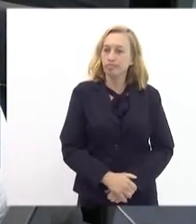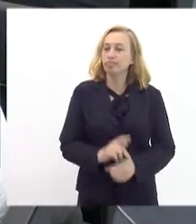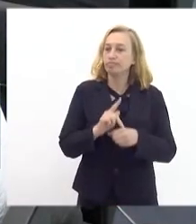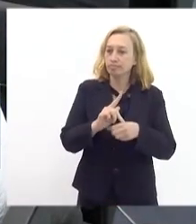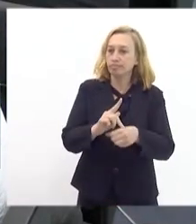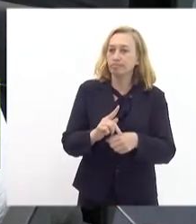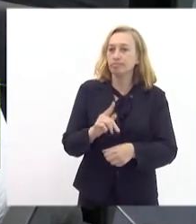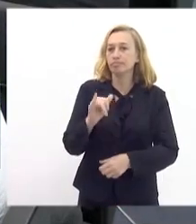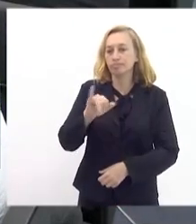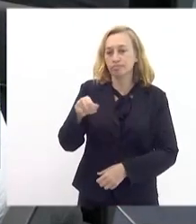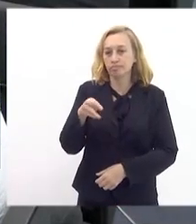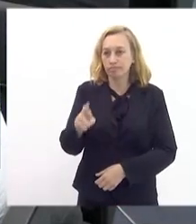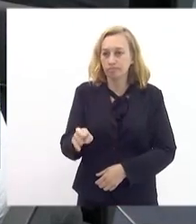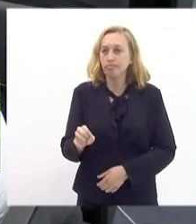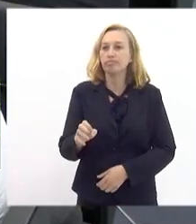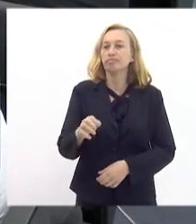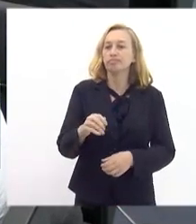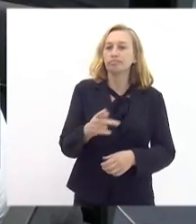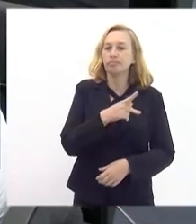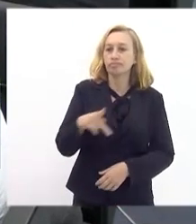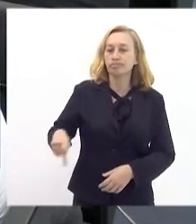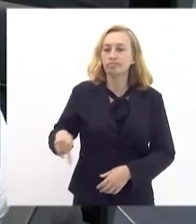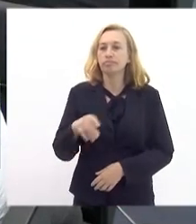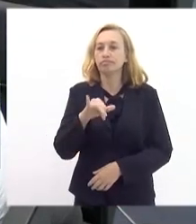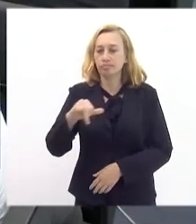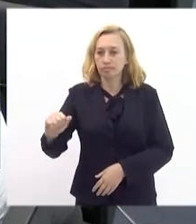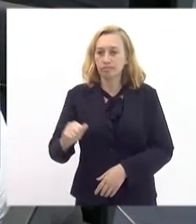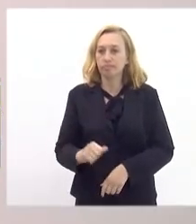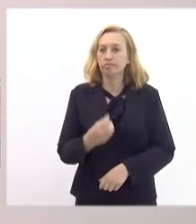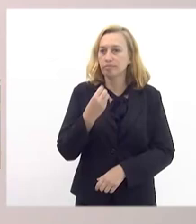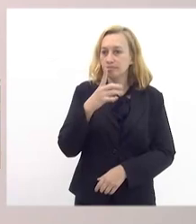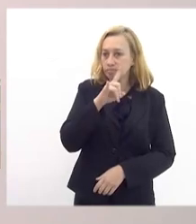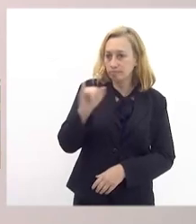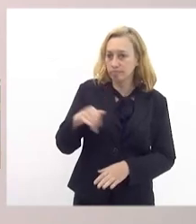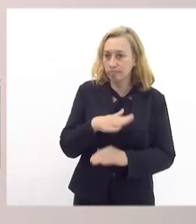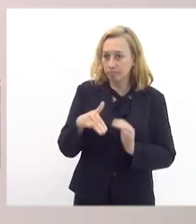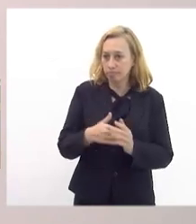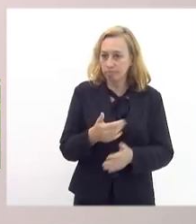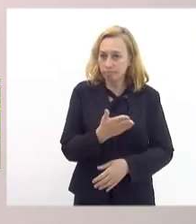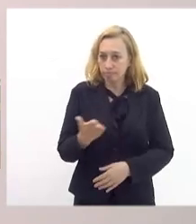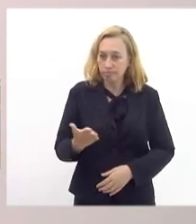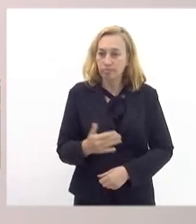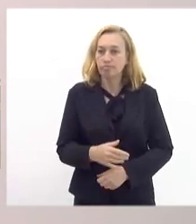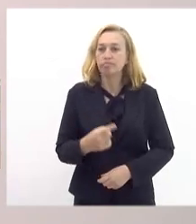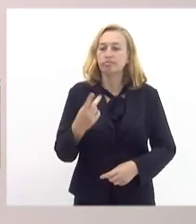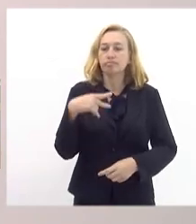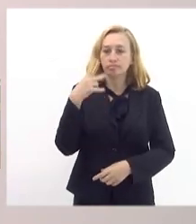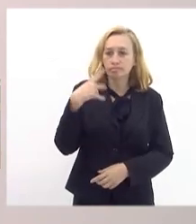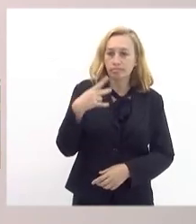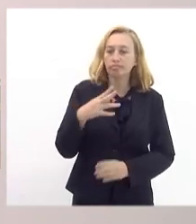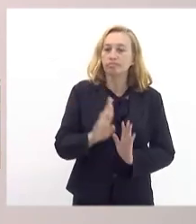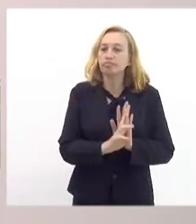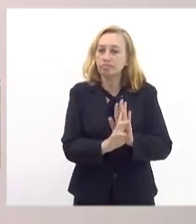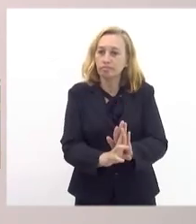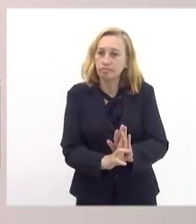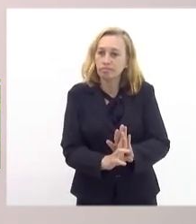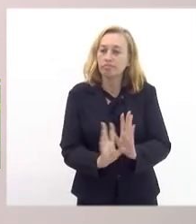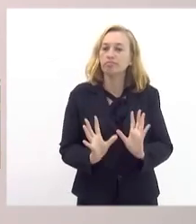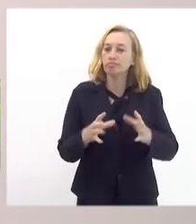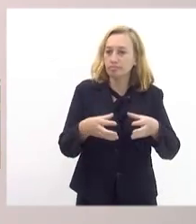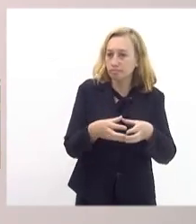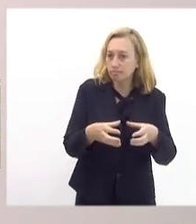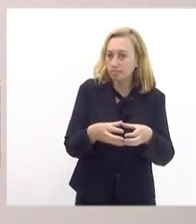procurador Jaime o presidente do ideia muito bom dia a todos os políticos representantes de